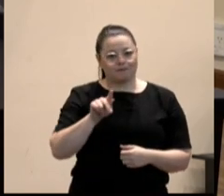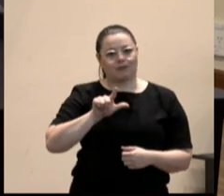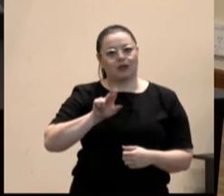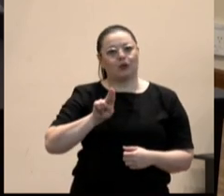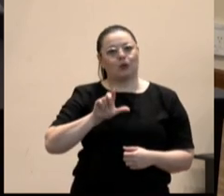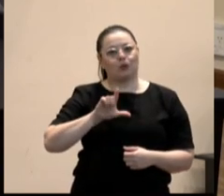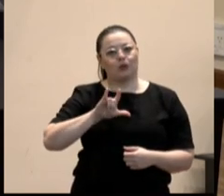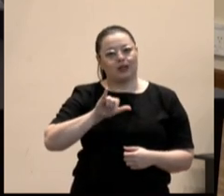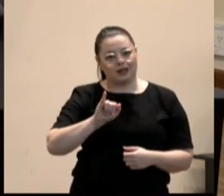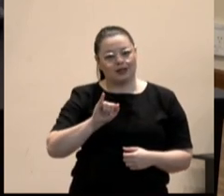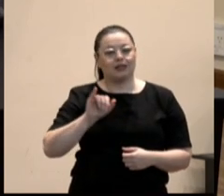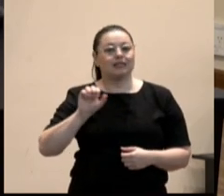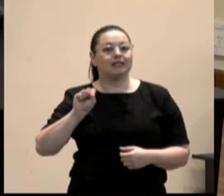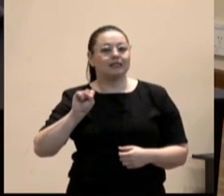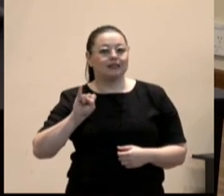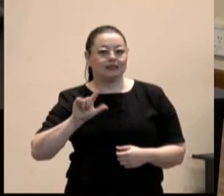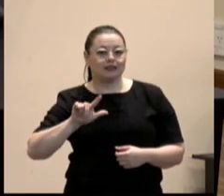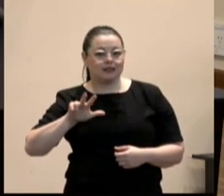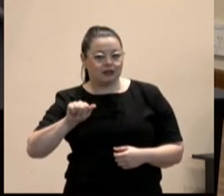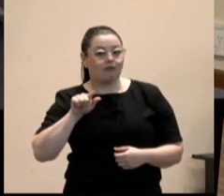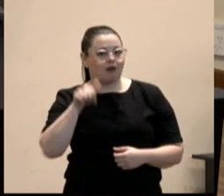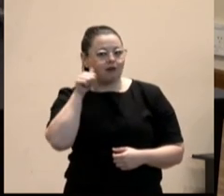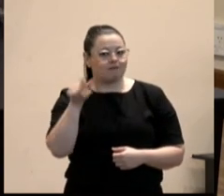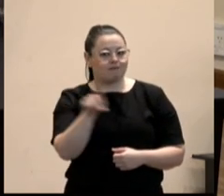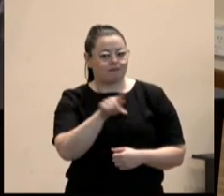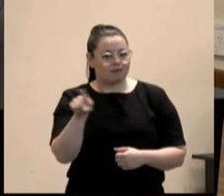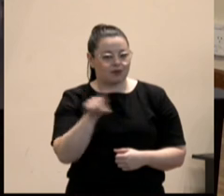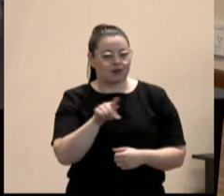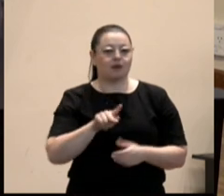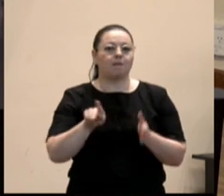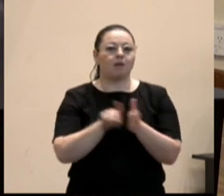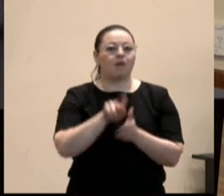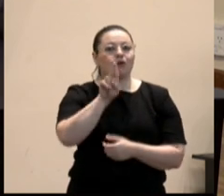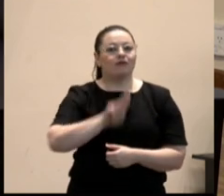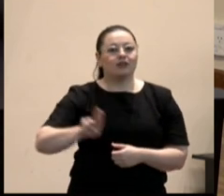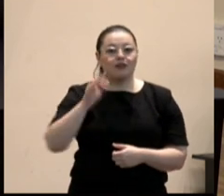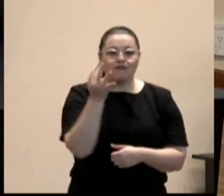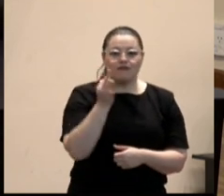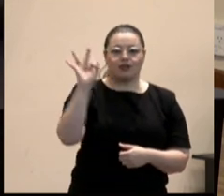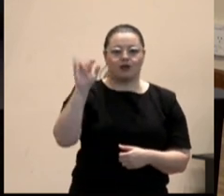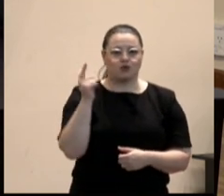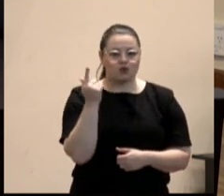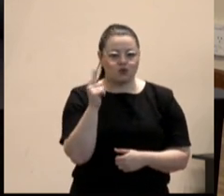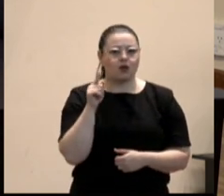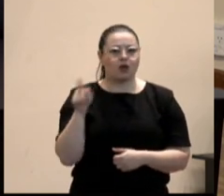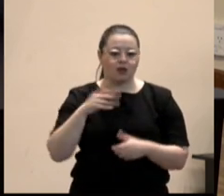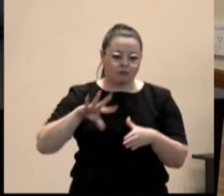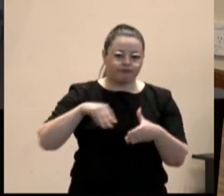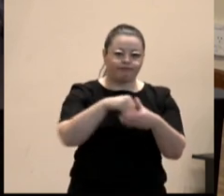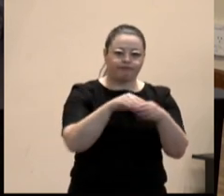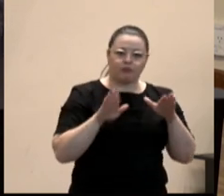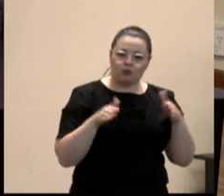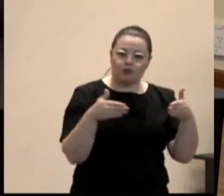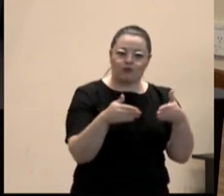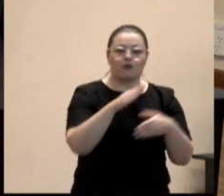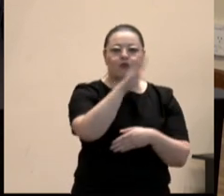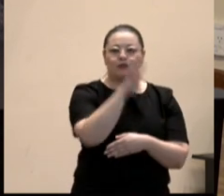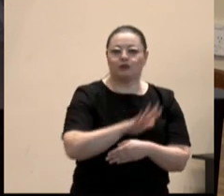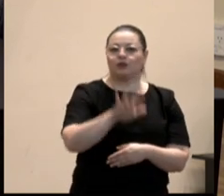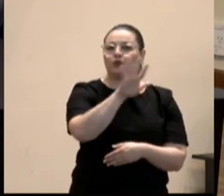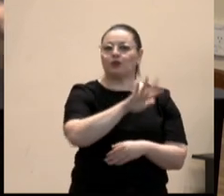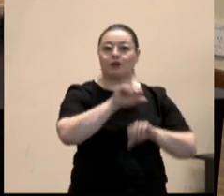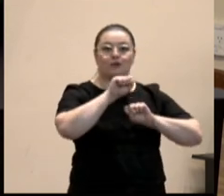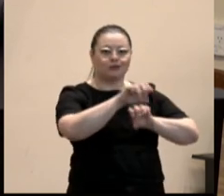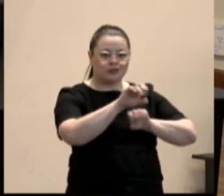Duarte Silva, professora da Universidade Federal de Goiás, é membro do Fórum DIR, do Fórum Nacional de